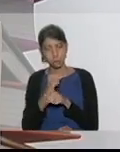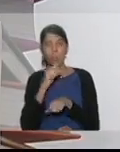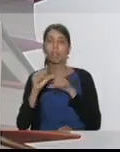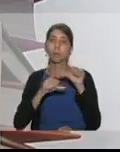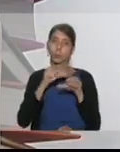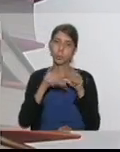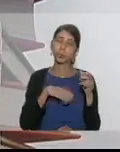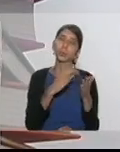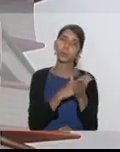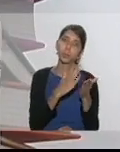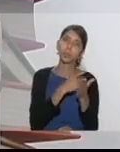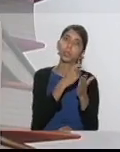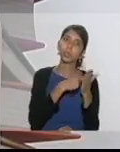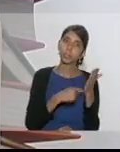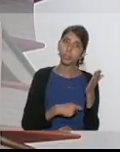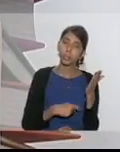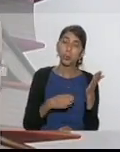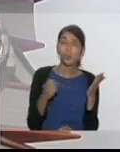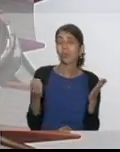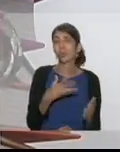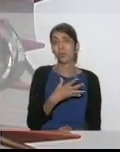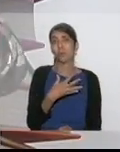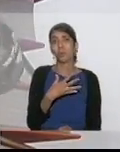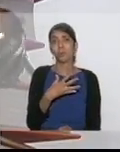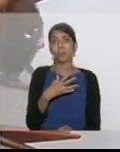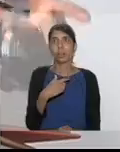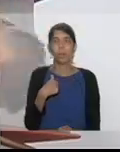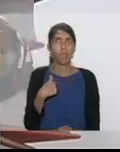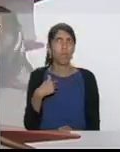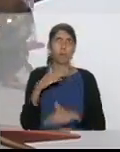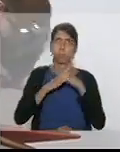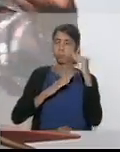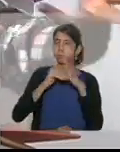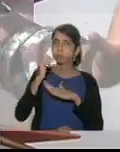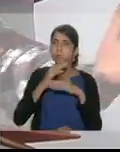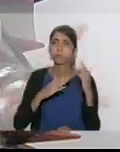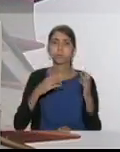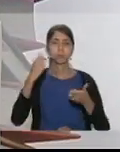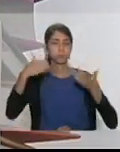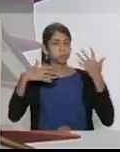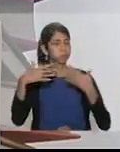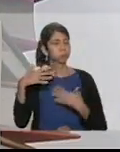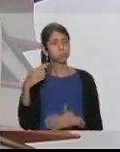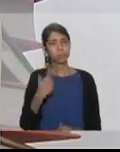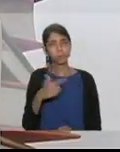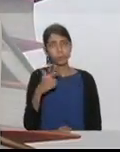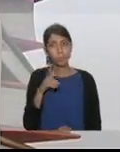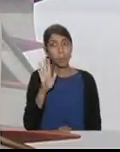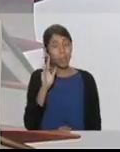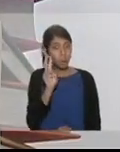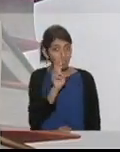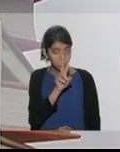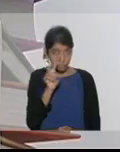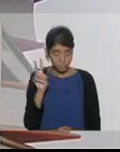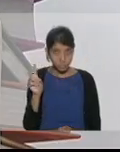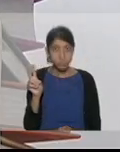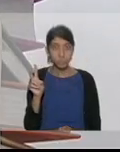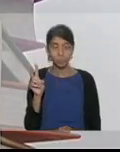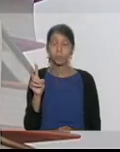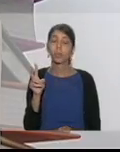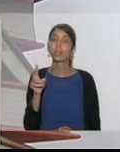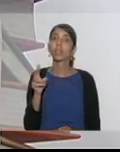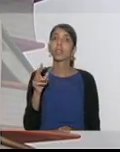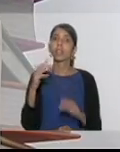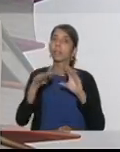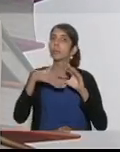cá. Mas, assim, eu sou muito recente, então eu não me sinto assim balizada para falar com propriedade e tal. Mas o que eu observo na minha fanpage diária,